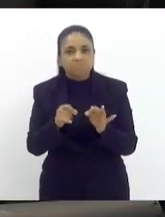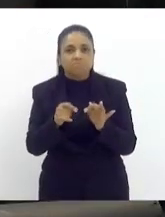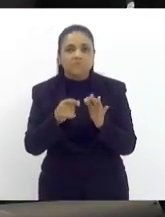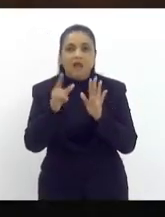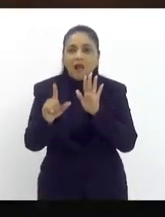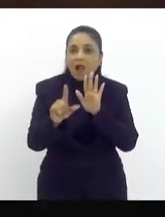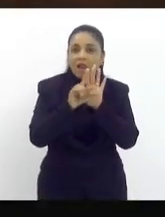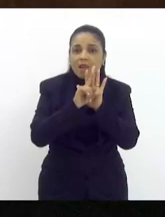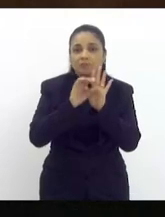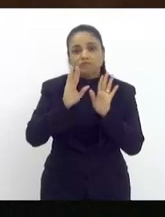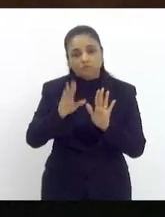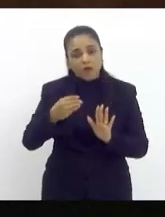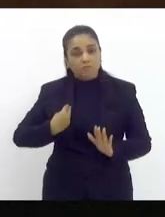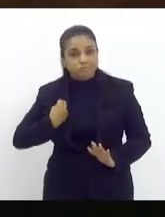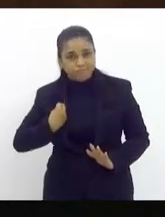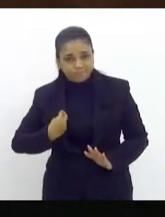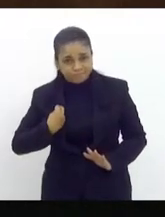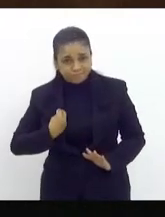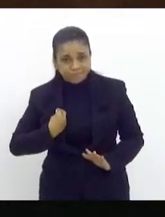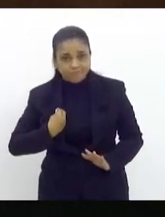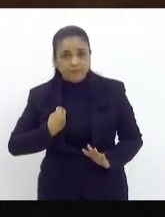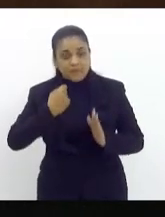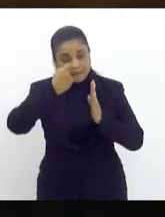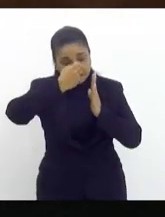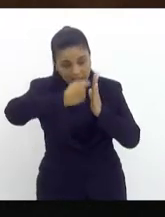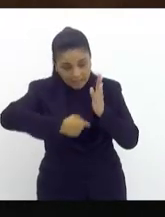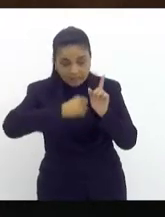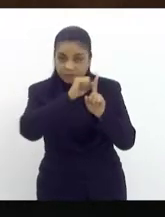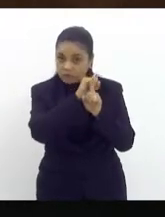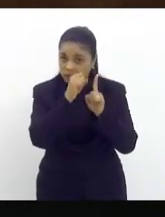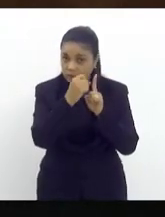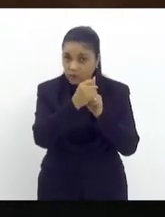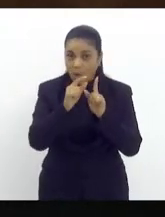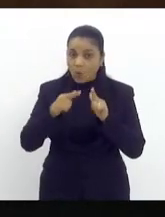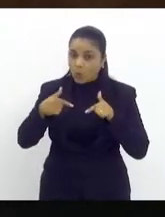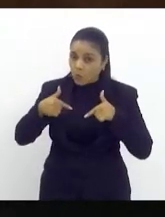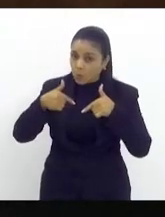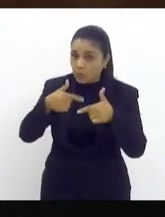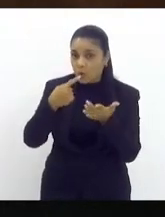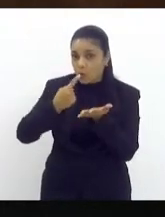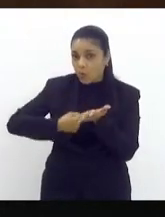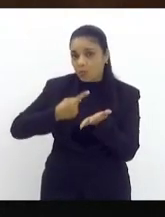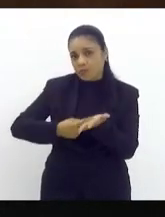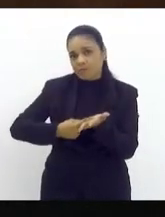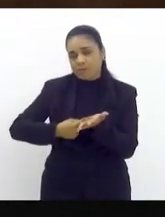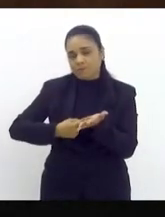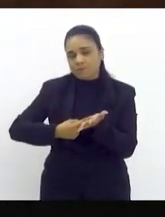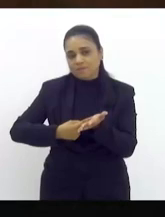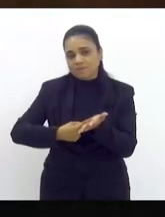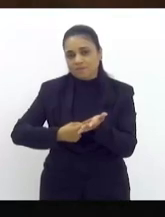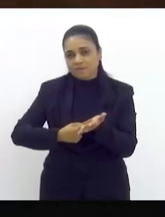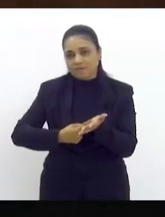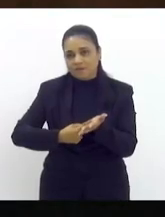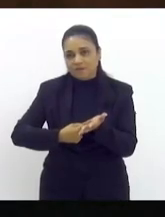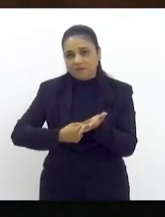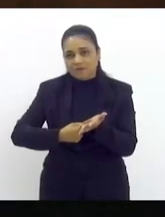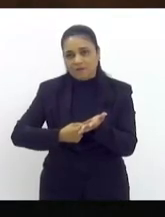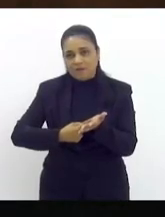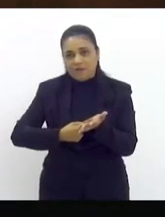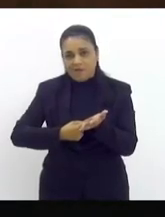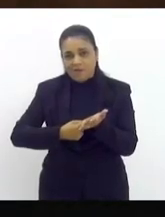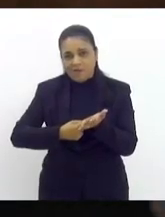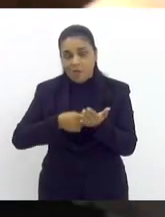lei que já existe da tarifa social seja cumprida. Caso